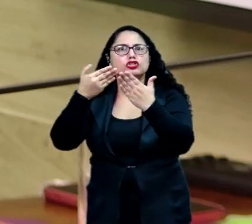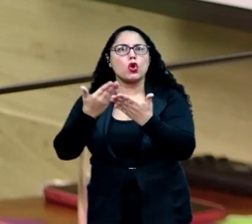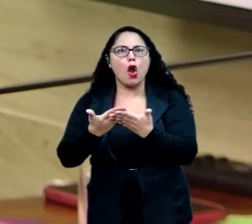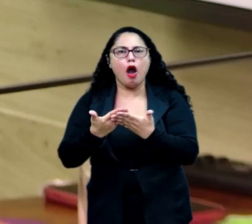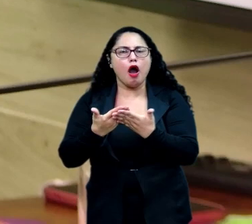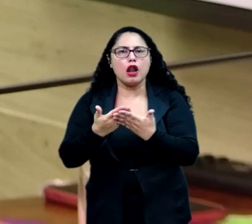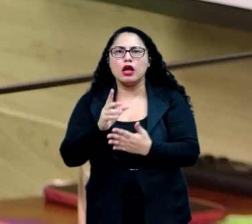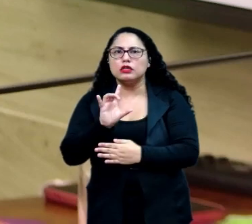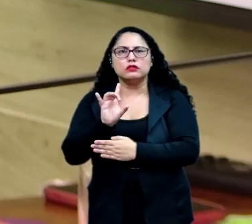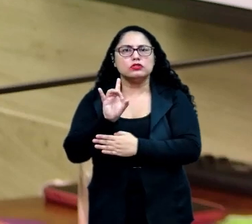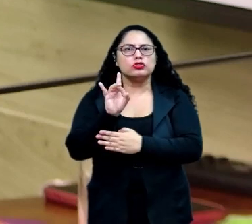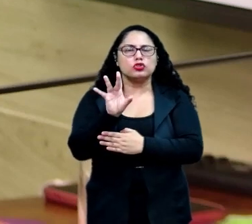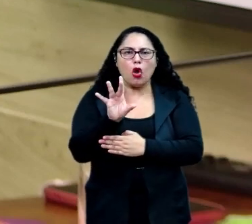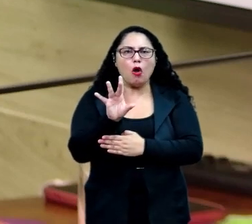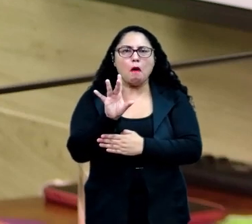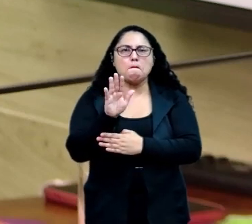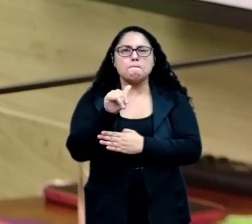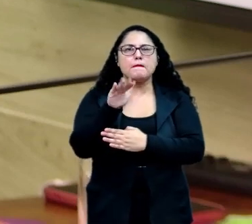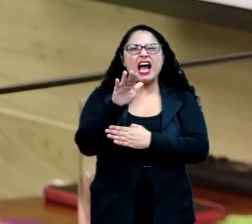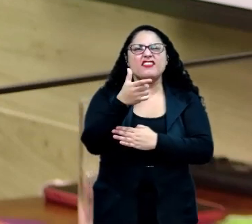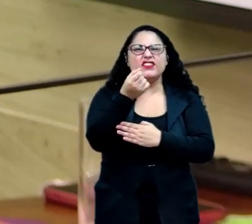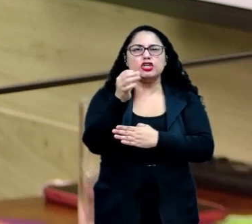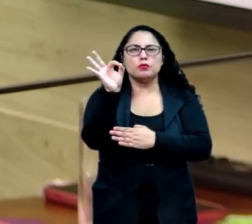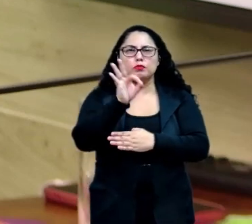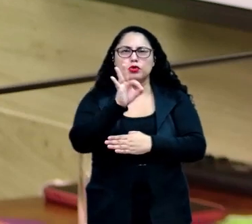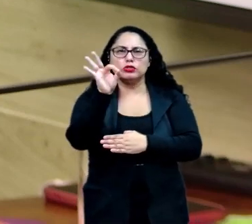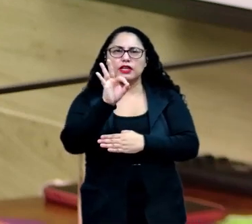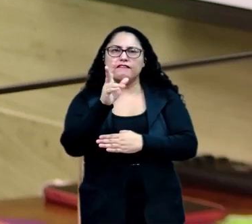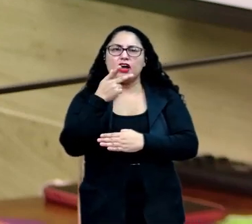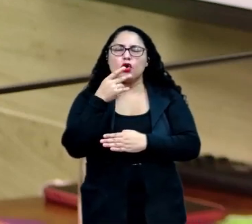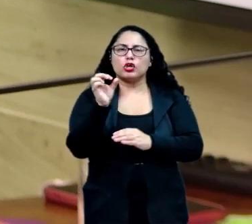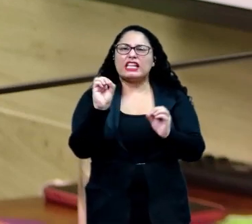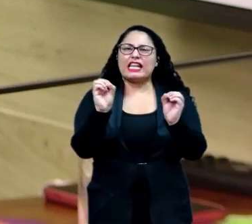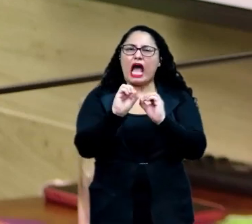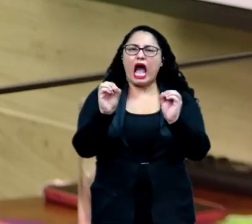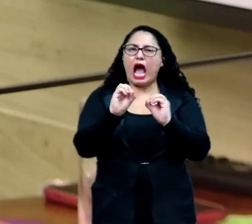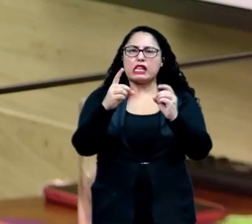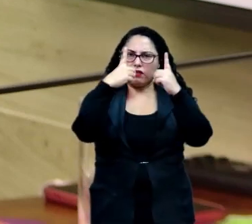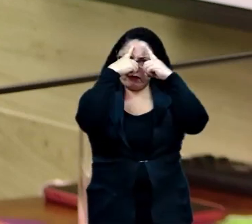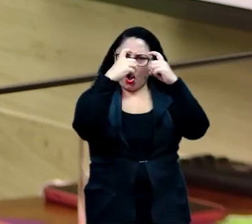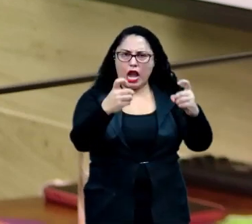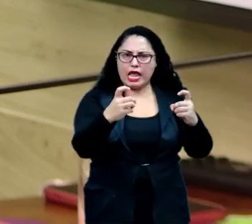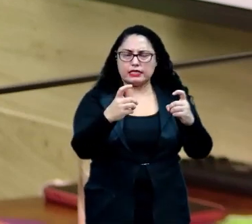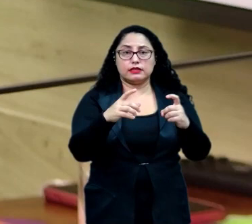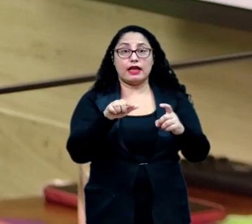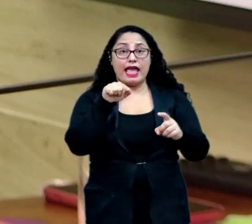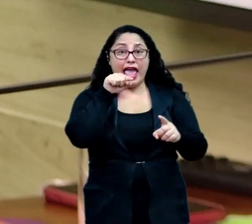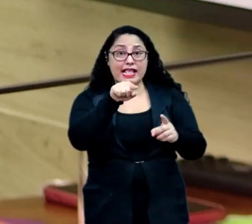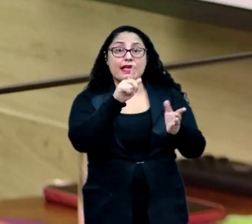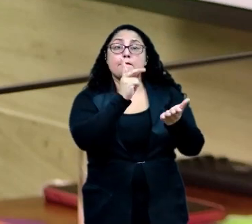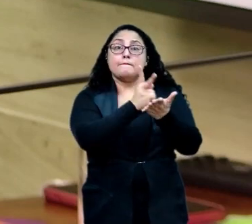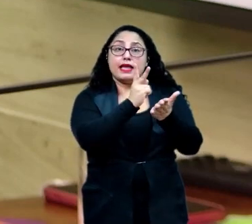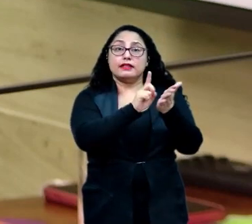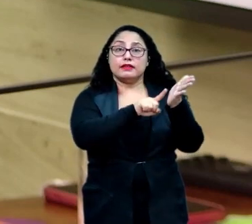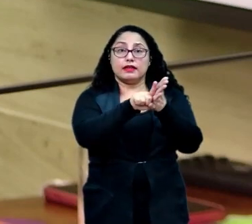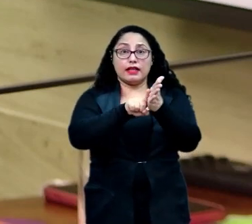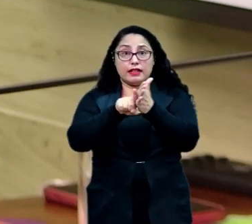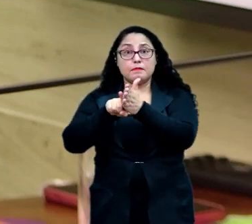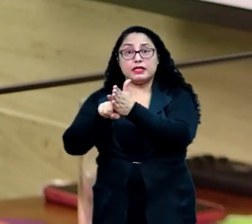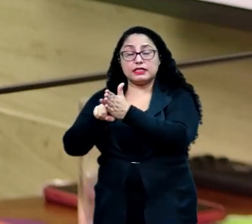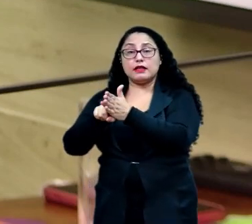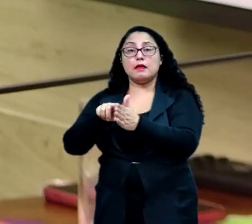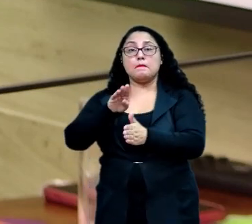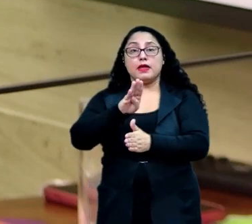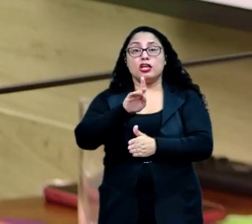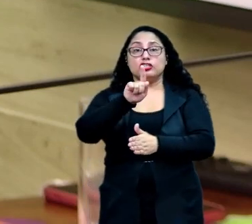E só pouco mais de 20% diz que não sofreu nenhum tipo de agressão. Essa mesma pesquisa da ABGLT,